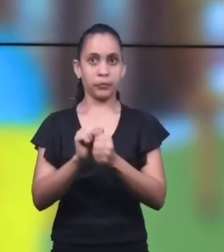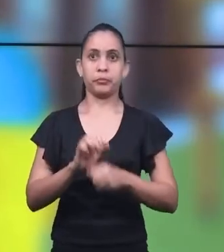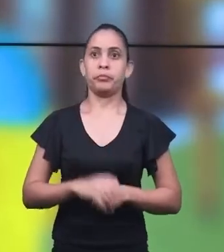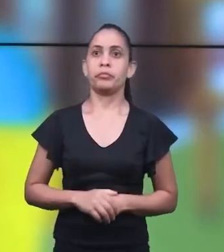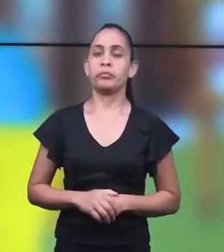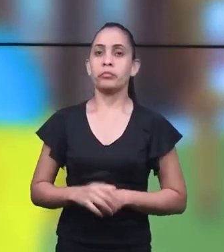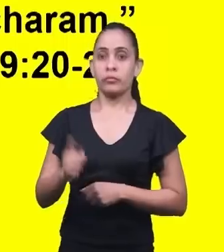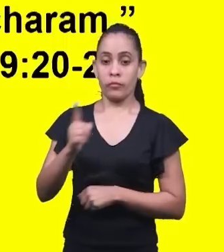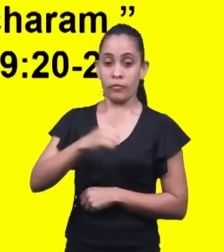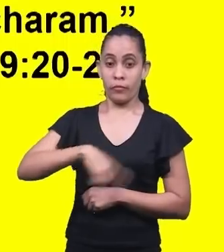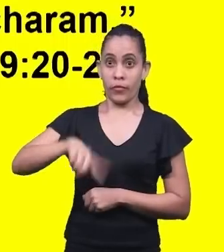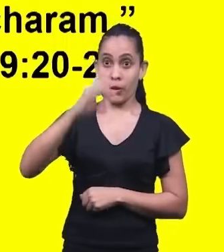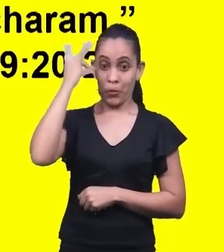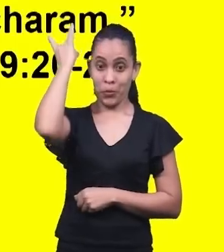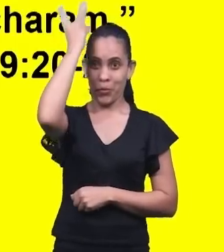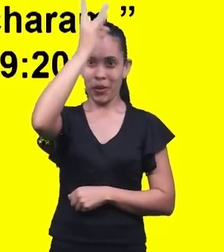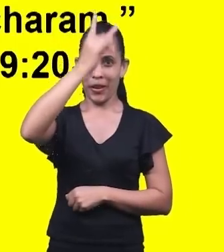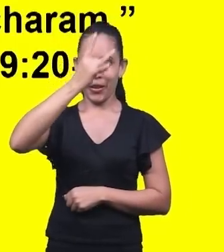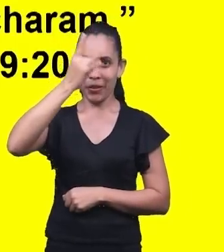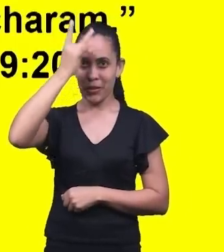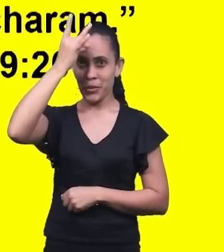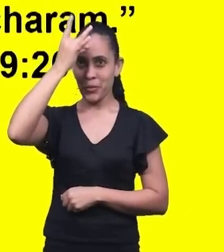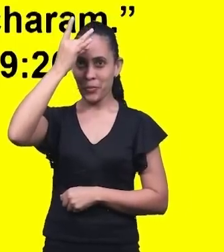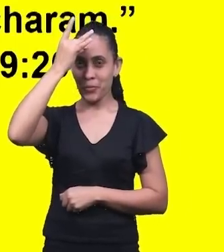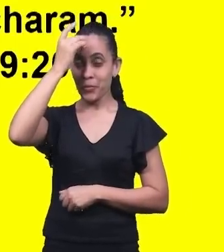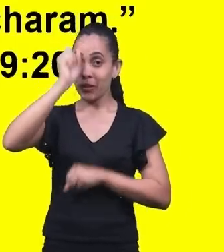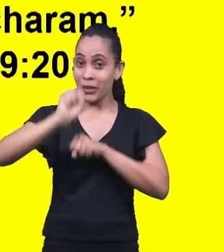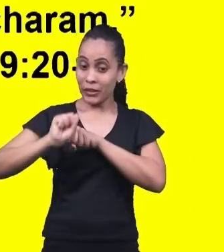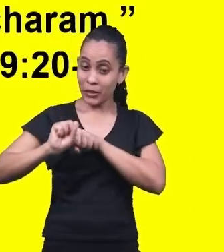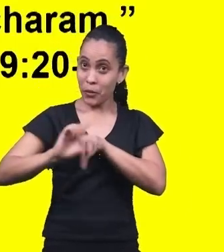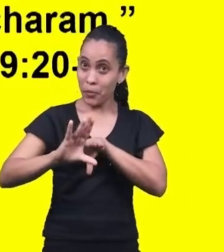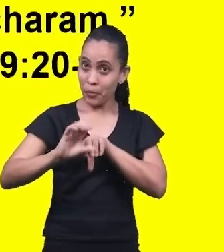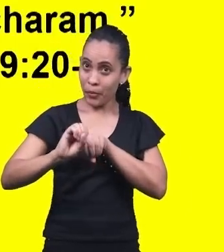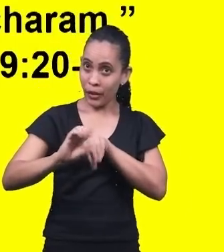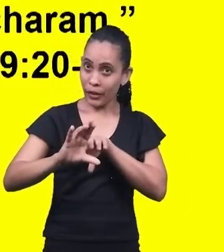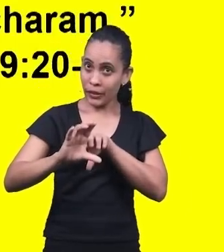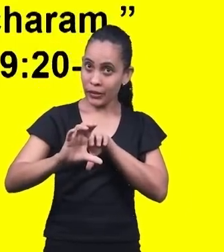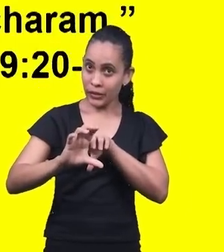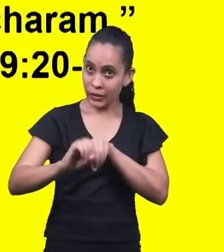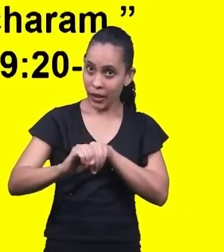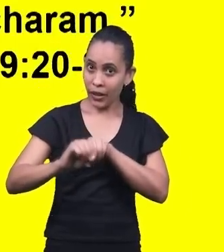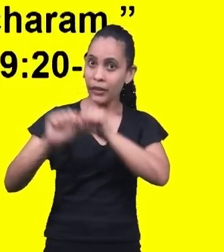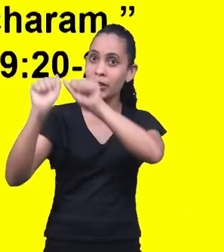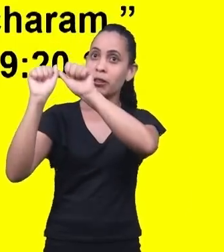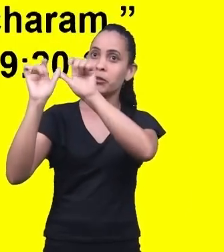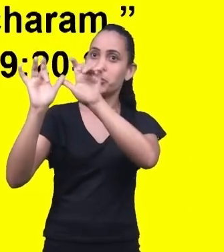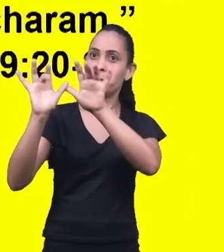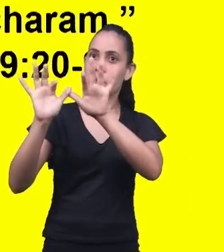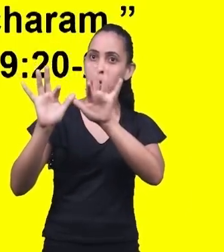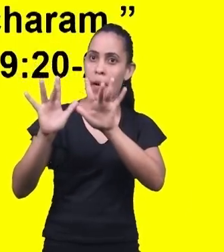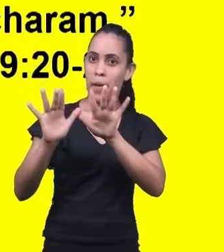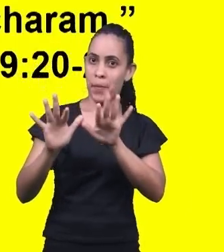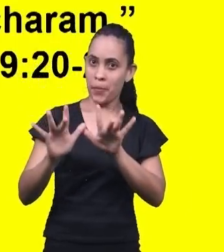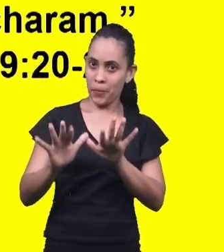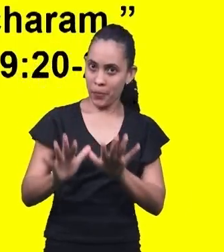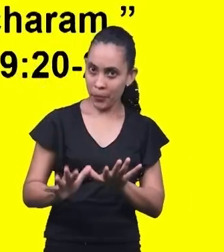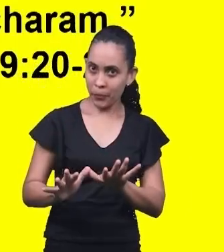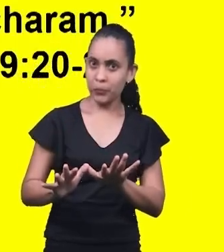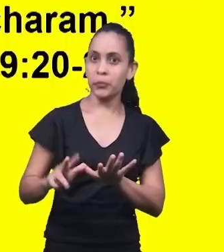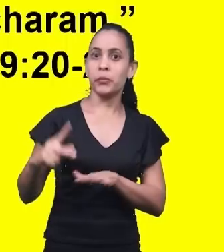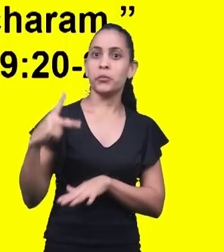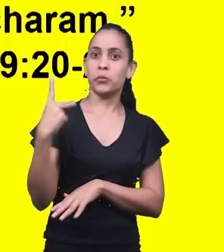ler juntos? E deste o teu bom espírito para os ensinar, e o teu maná